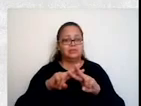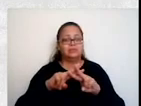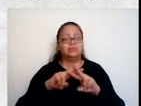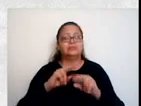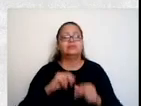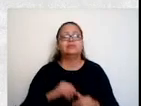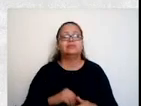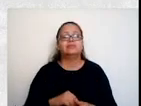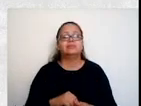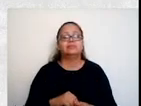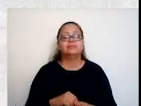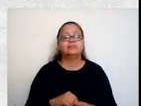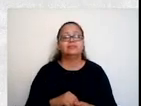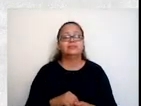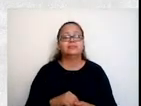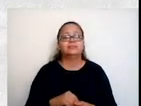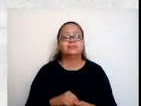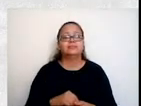contestado,